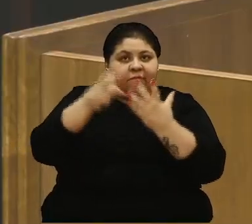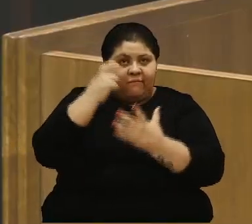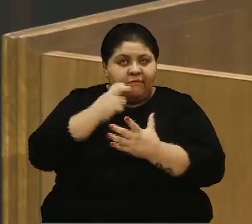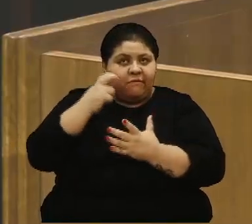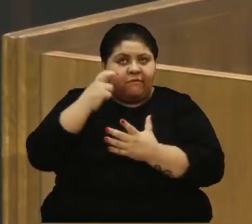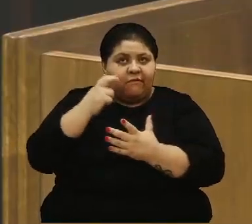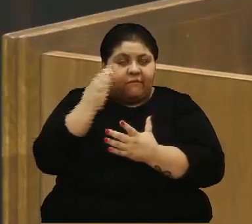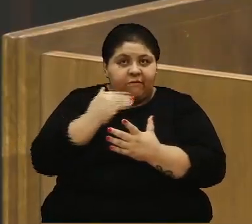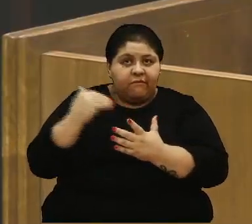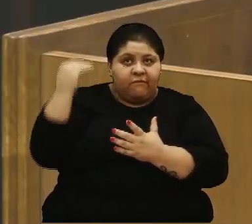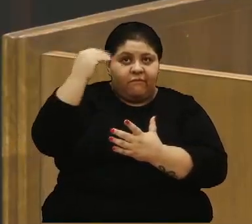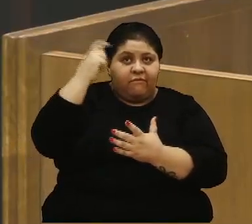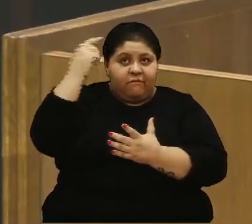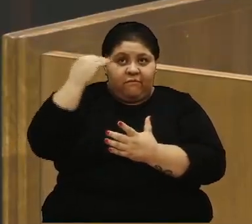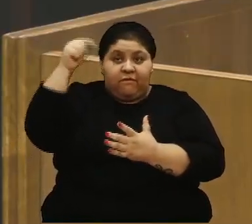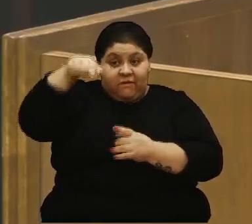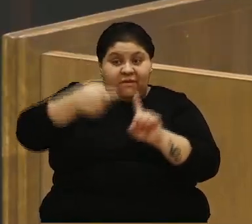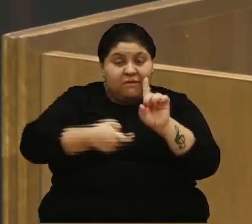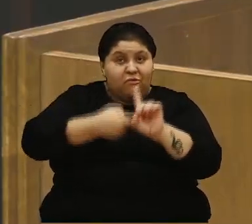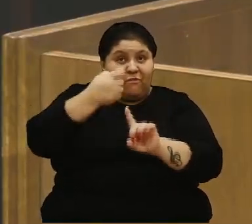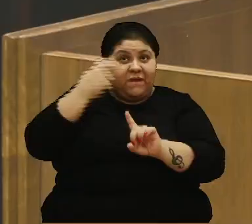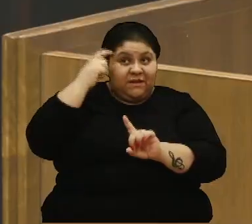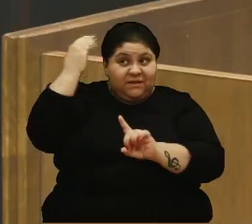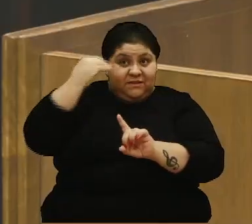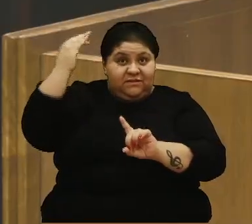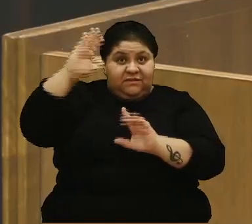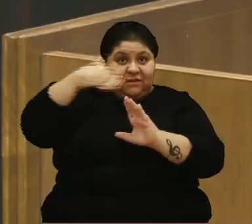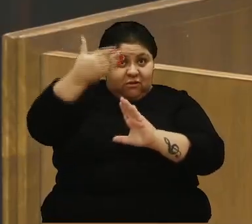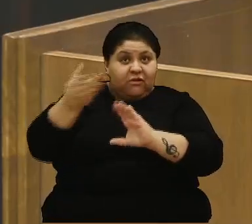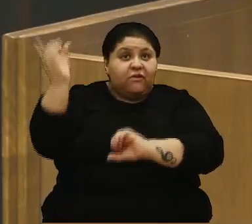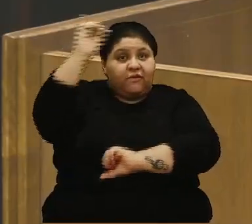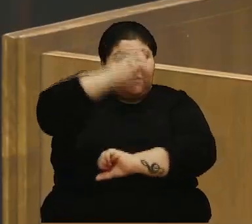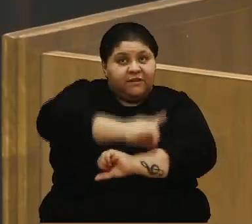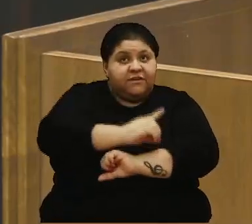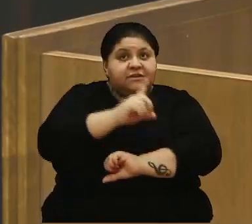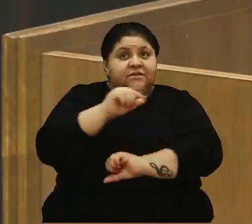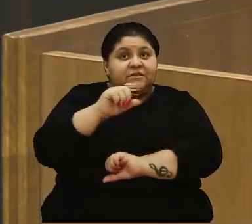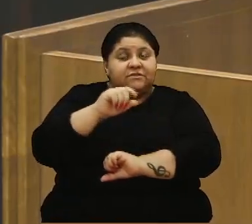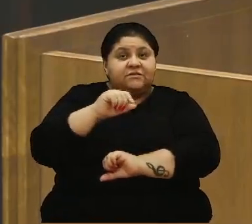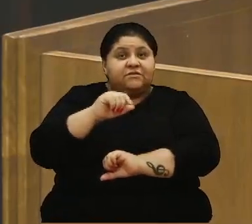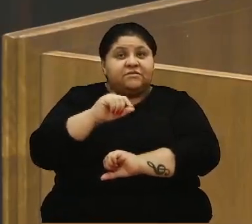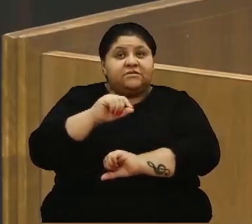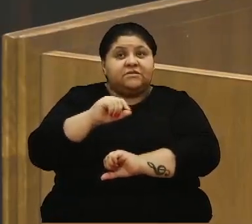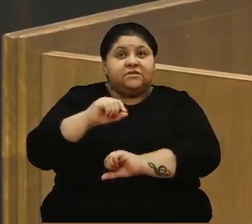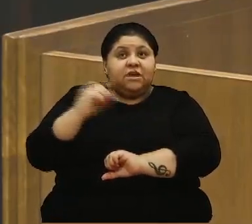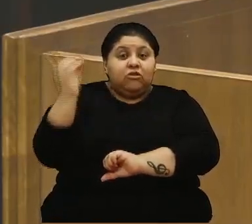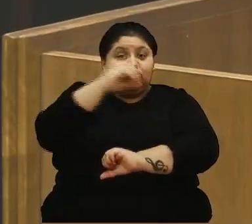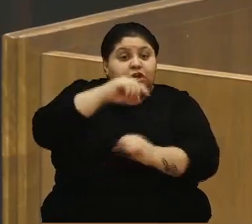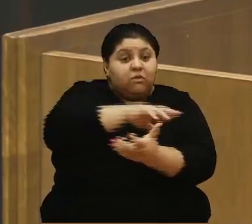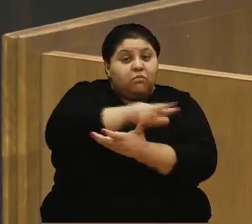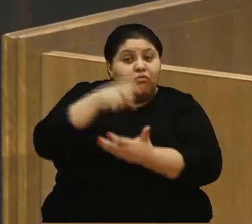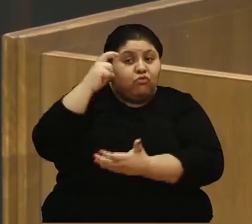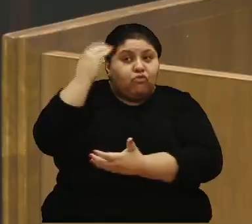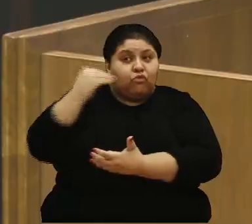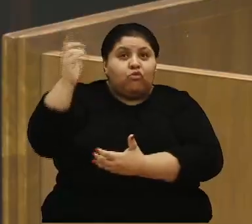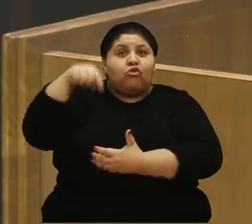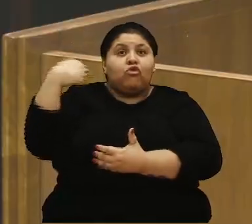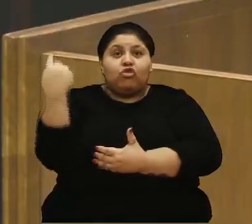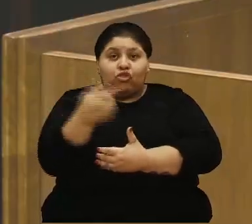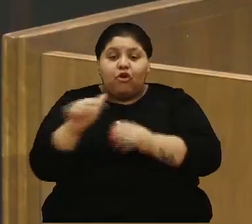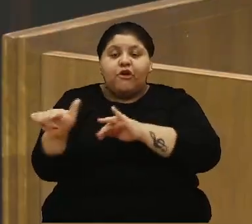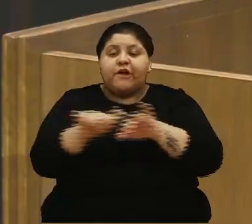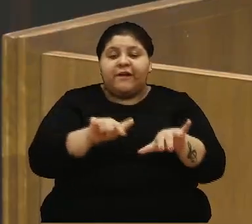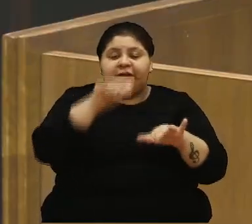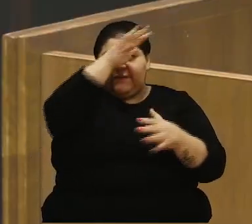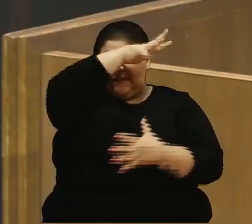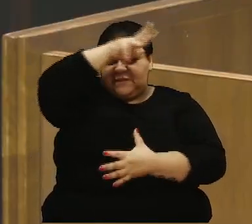superdotação. Esse é o mês da superdotação, agora nos próximos dias, né, o dia 10 é o Dia Mundial da Superdotação. Nós estamos na Semana